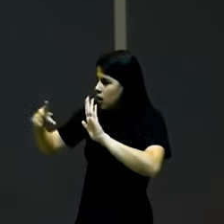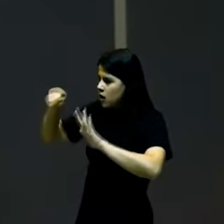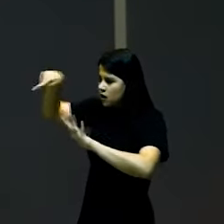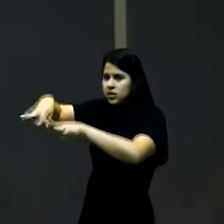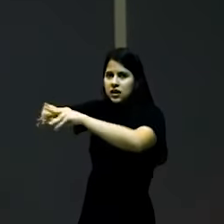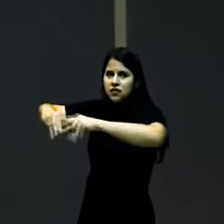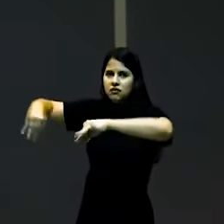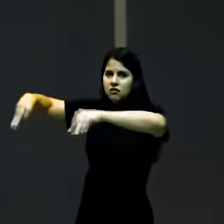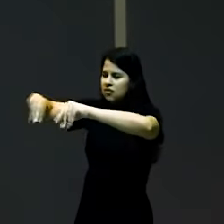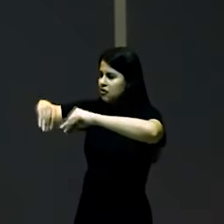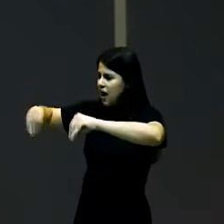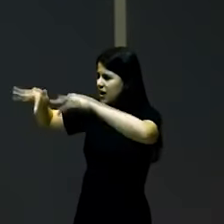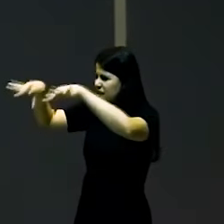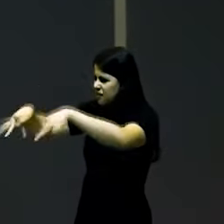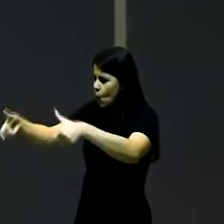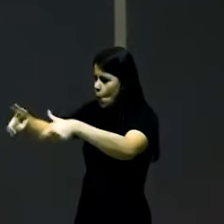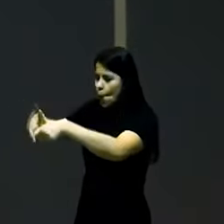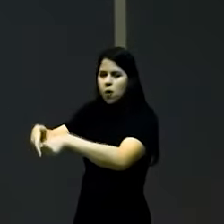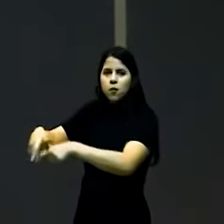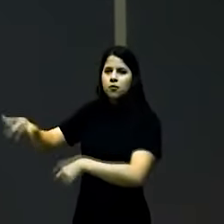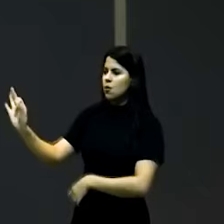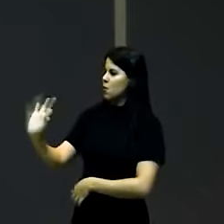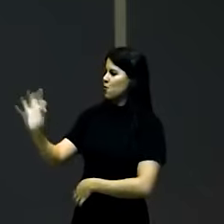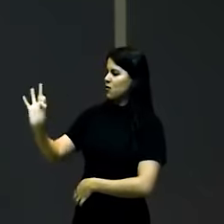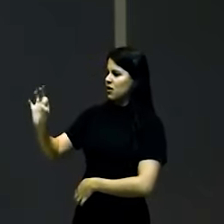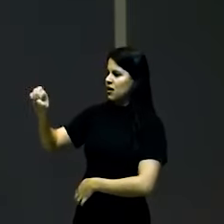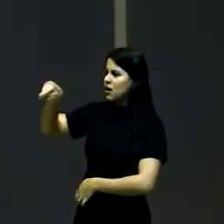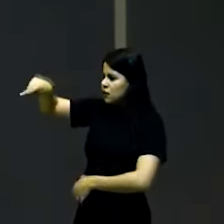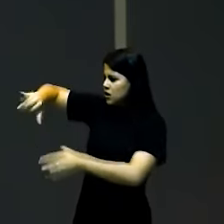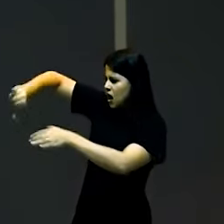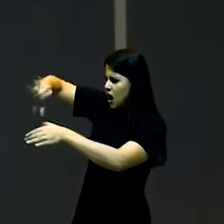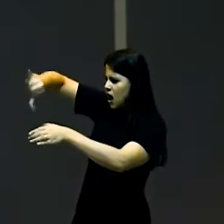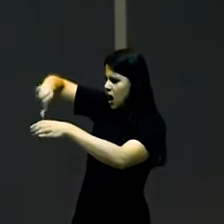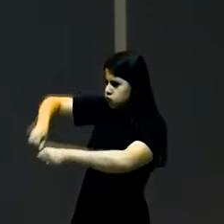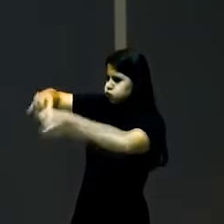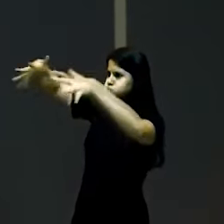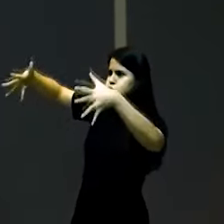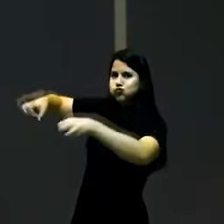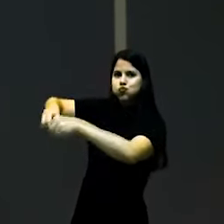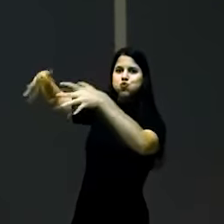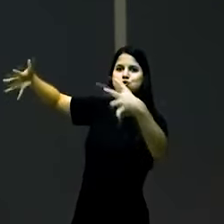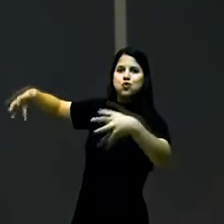da panela não vai acabar, e nem o azeite da botija vai faltar até que chova.